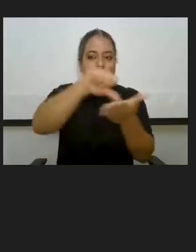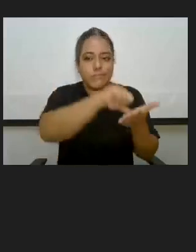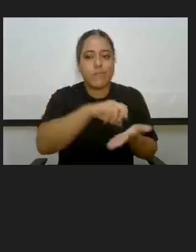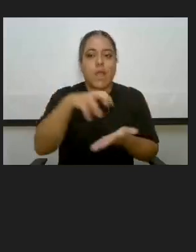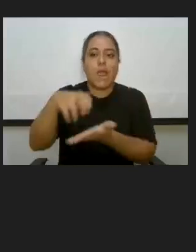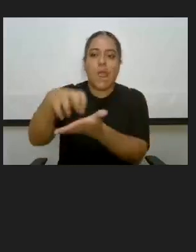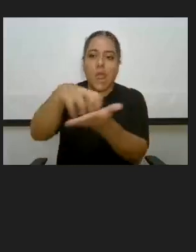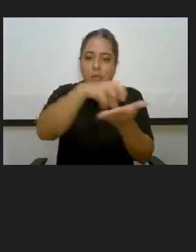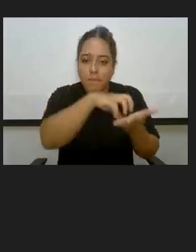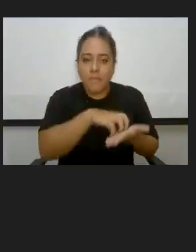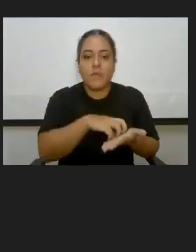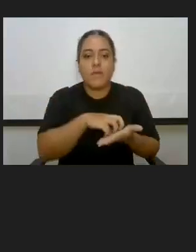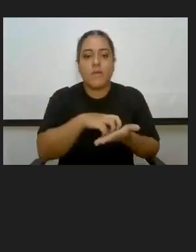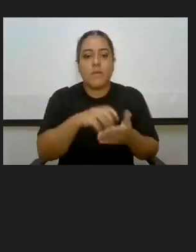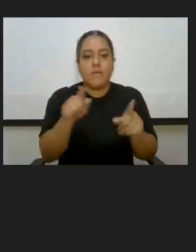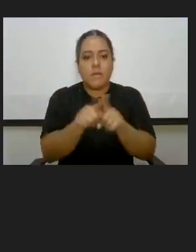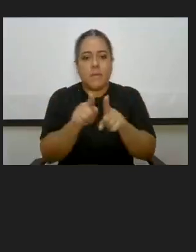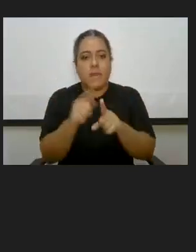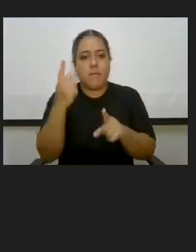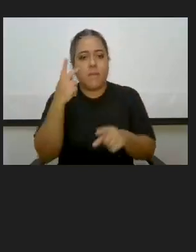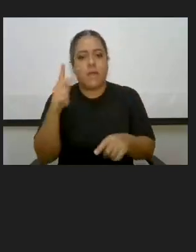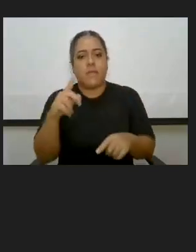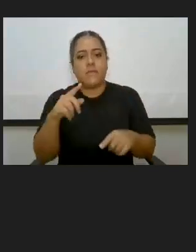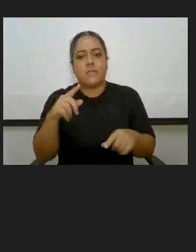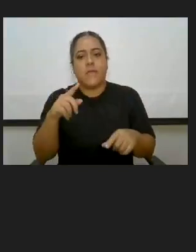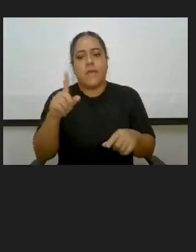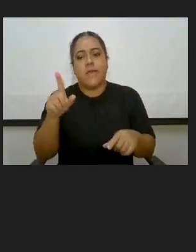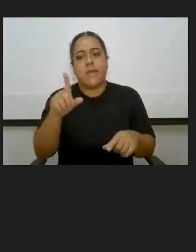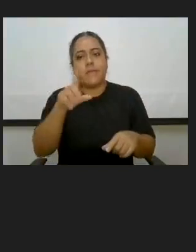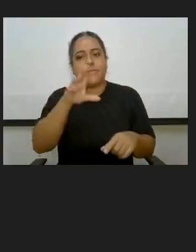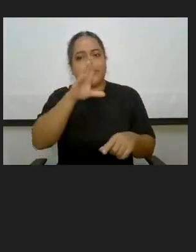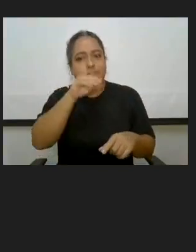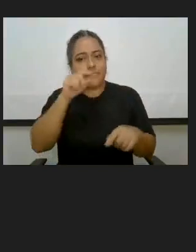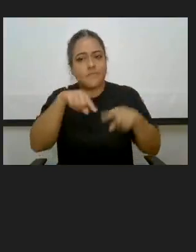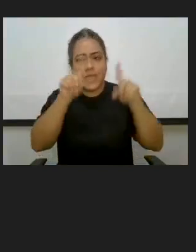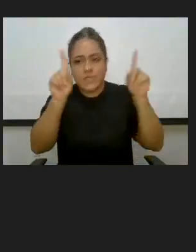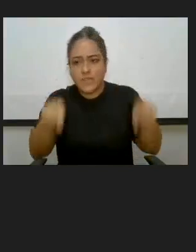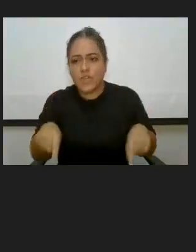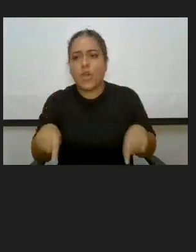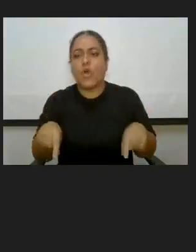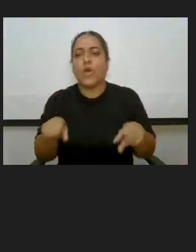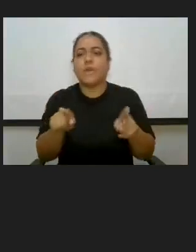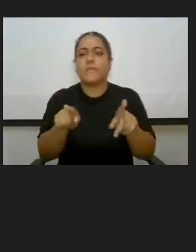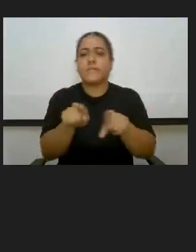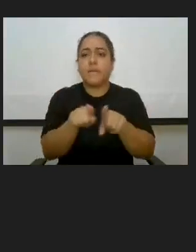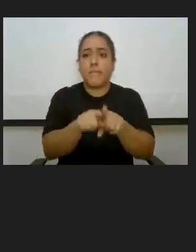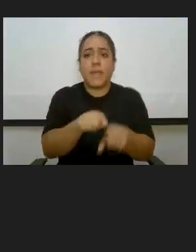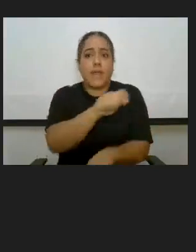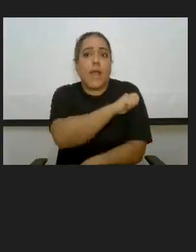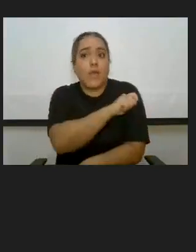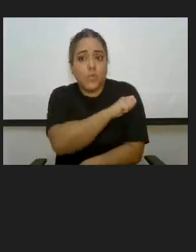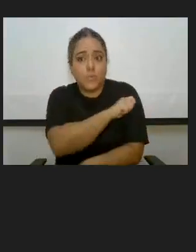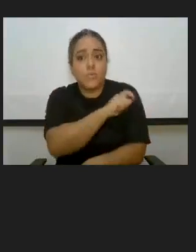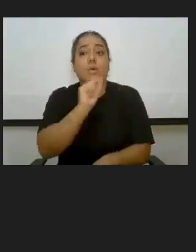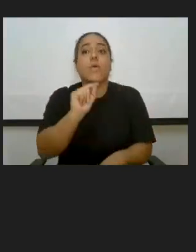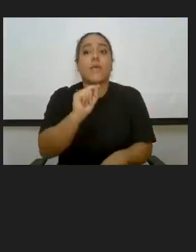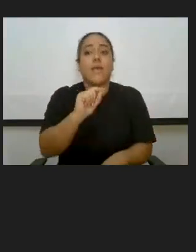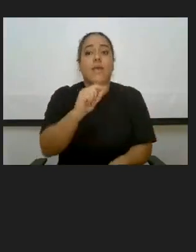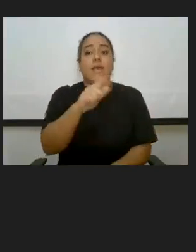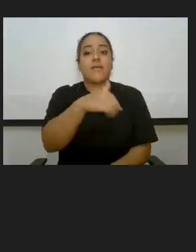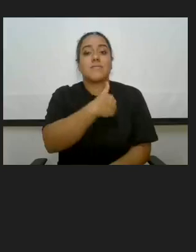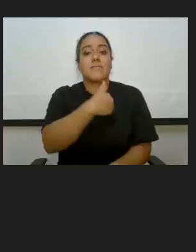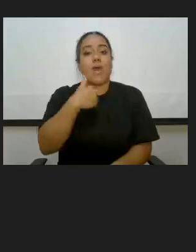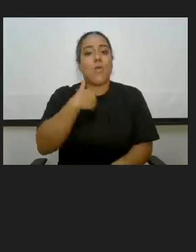campi, tanto com servidores quanto estudantes, que é a saúde mental no ambiente escolar, né? E por isso